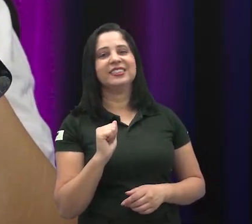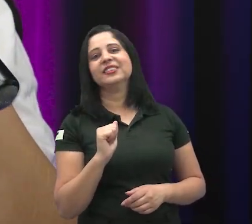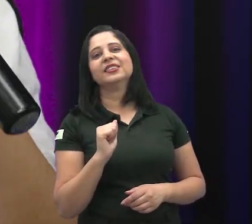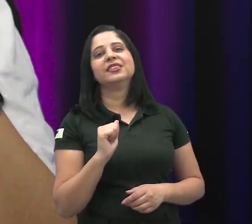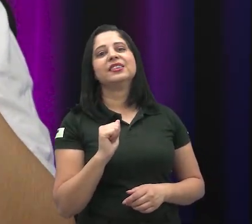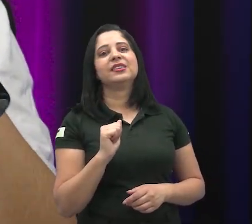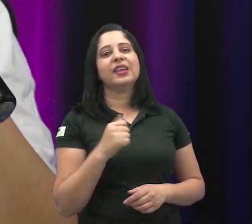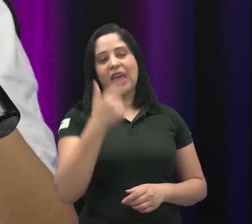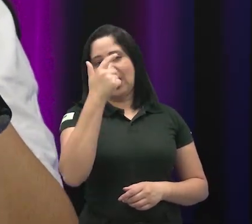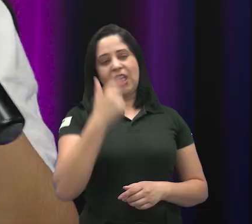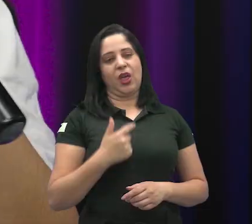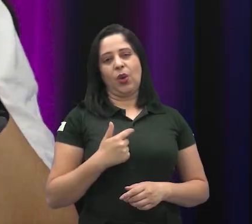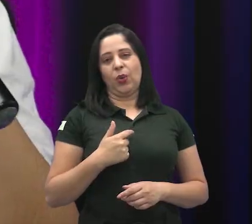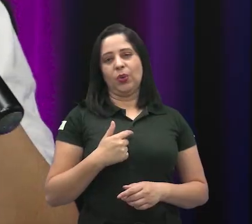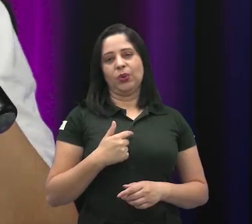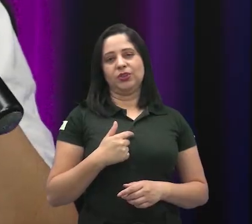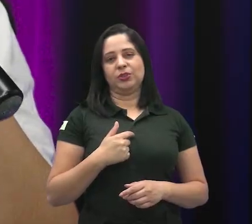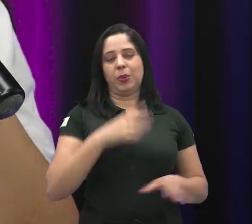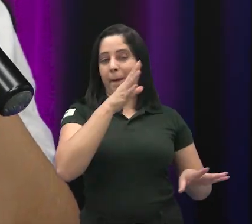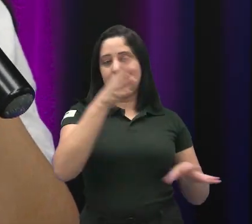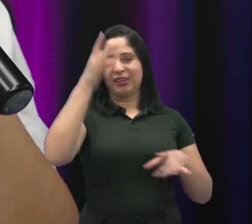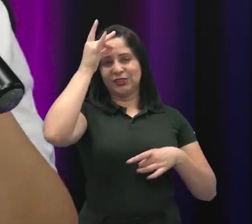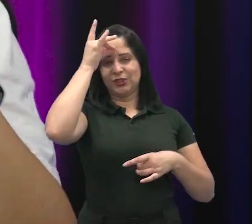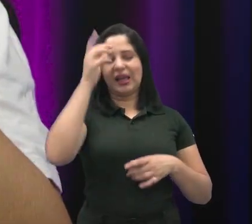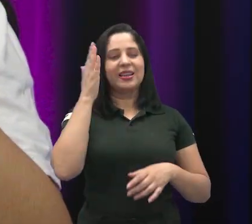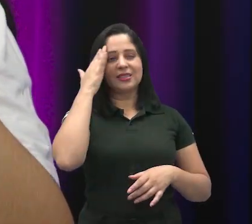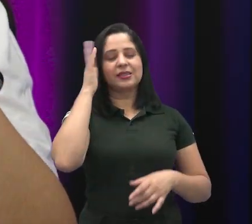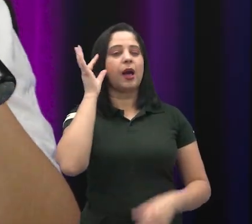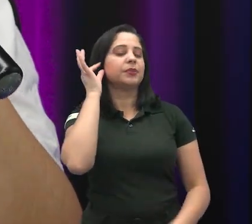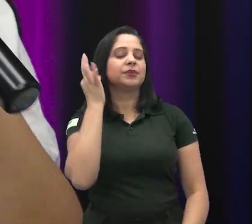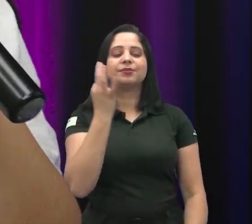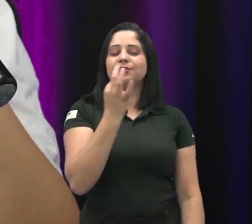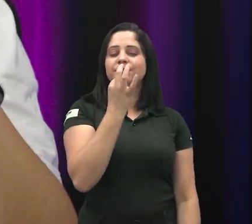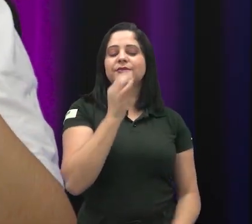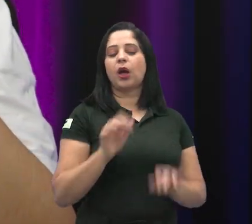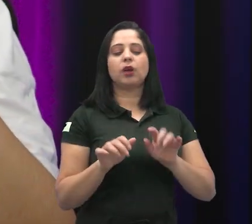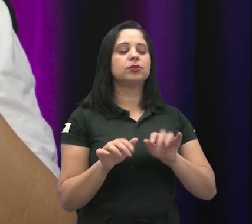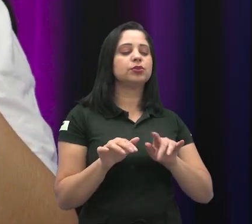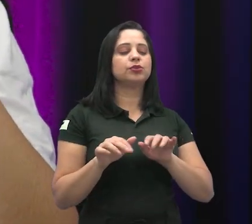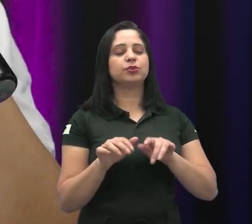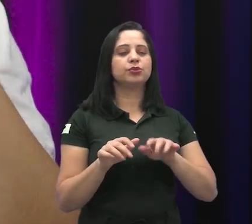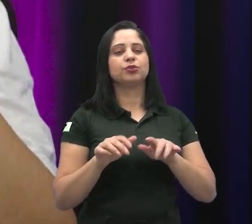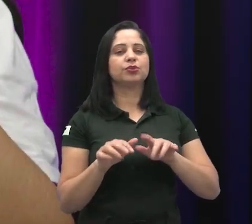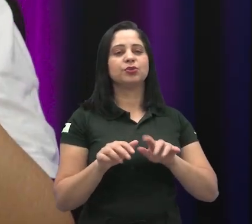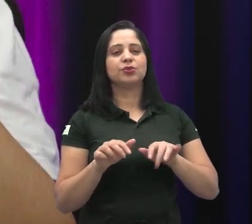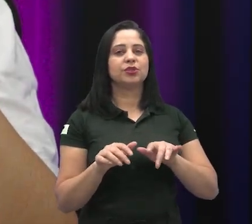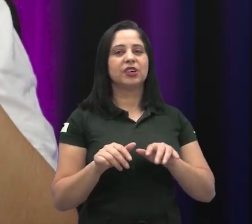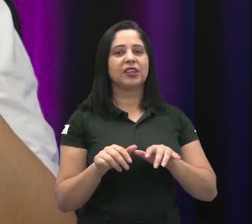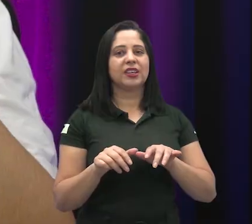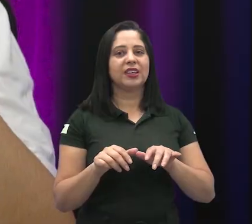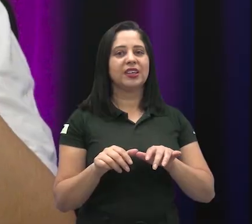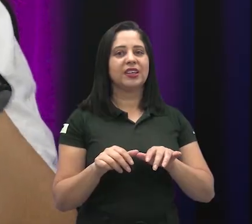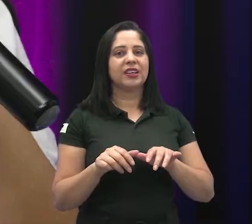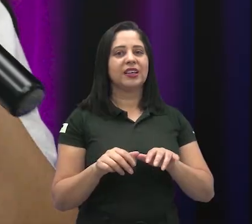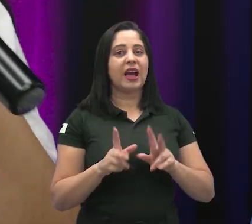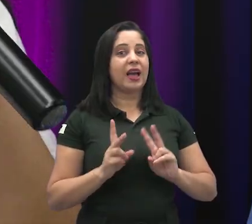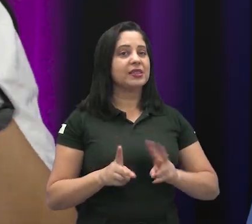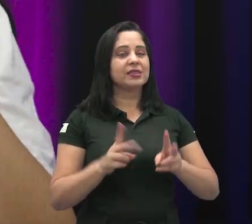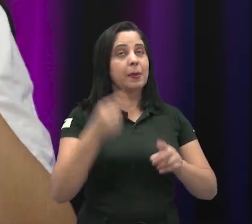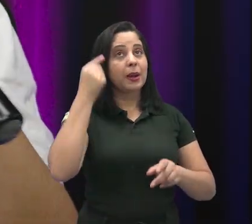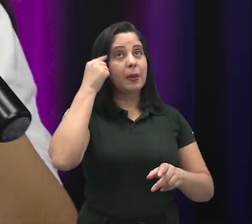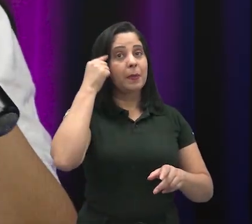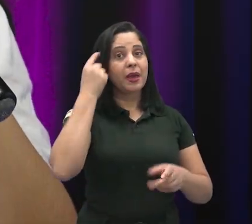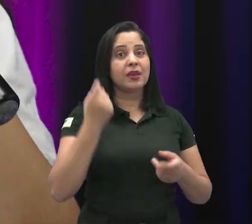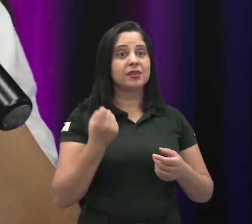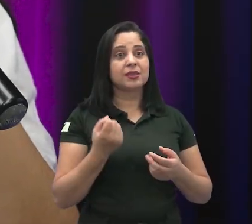eu interpretei aquelas de telemarketing, né? Aquelas profissionais de telemarketing, isso. E aí, a gente sempre pensa